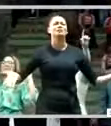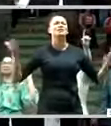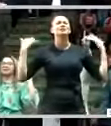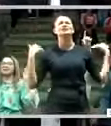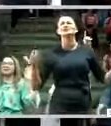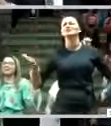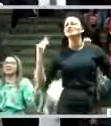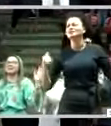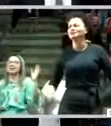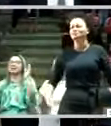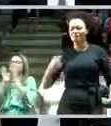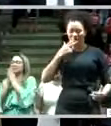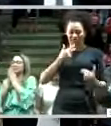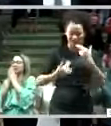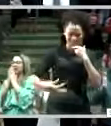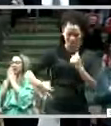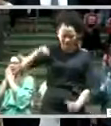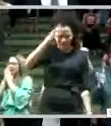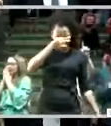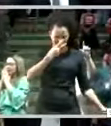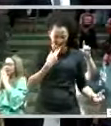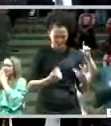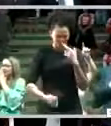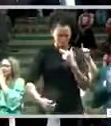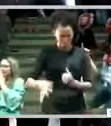Raiga Shepaidos.